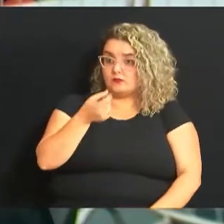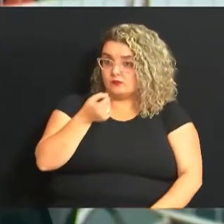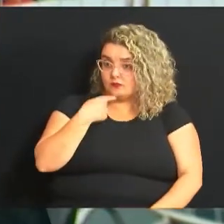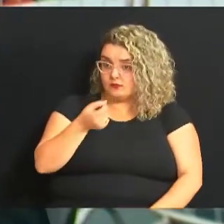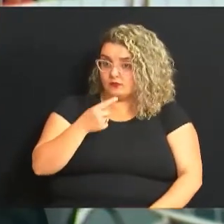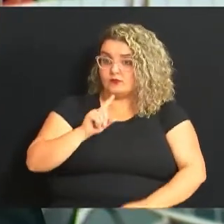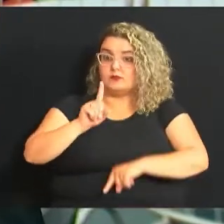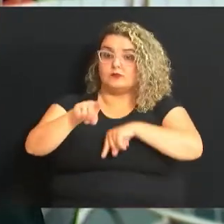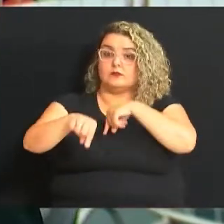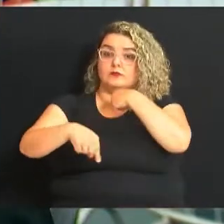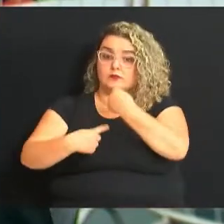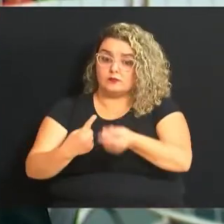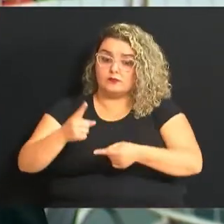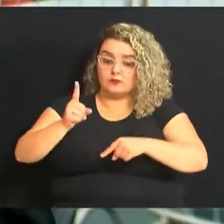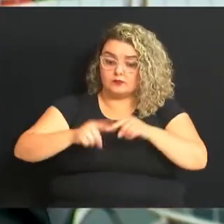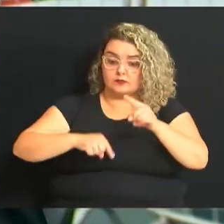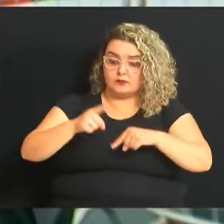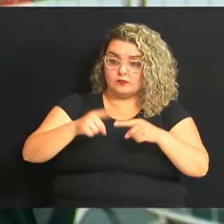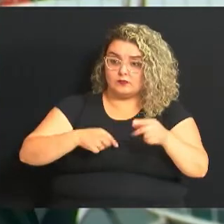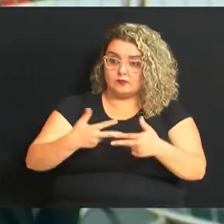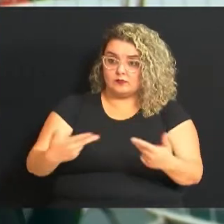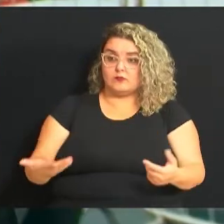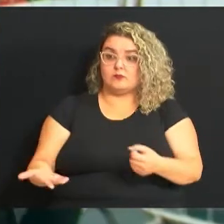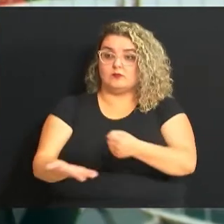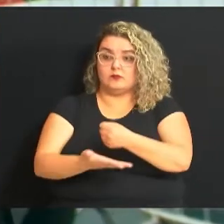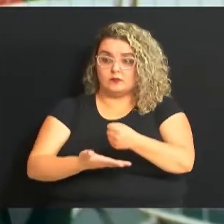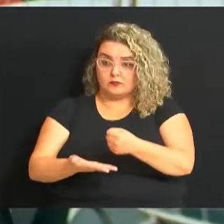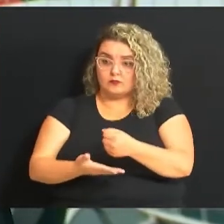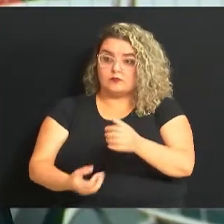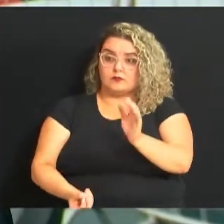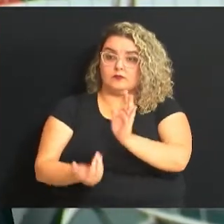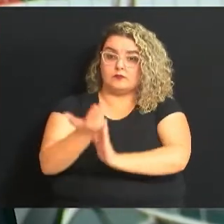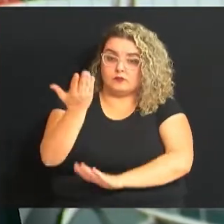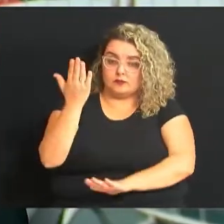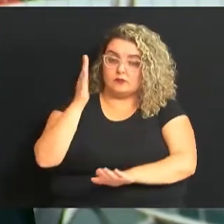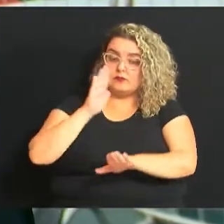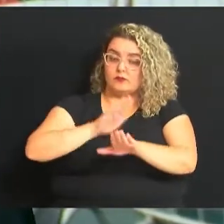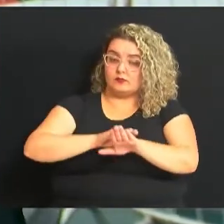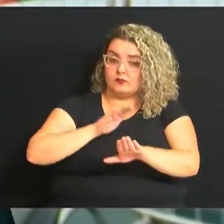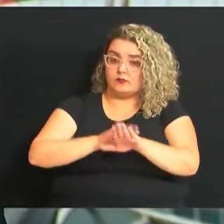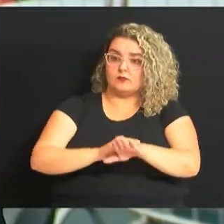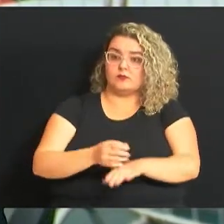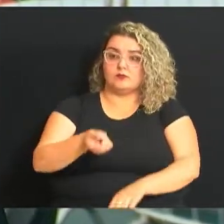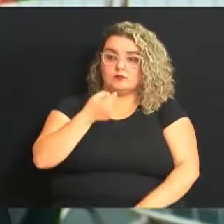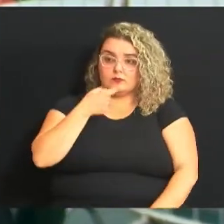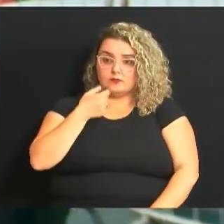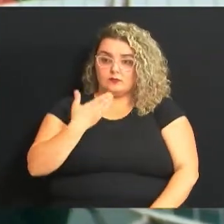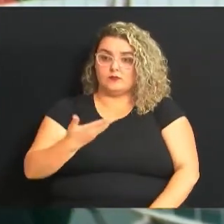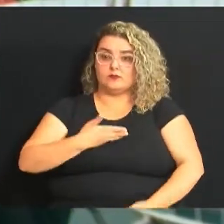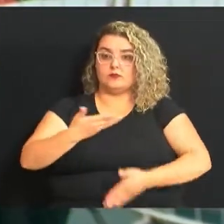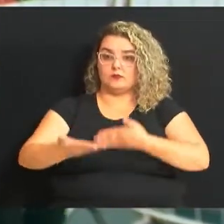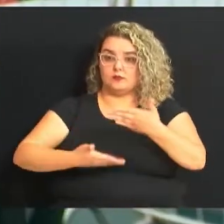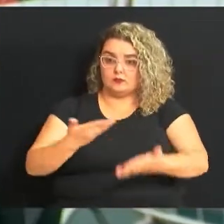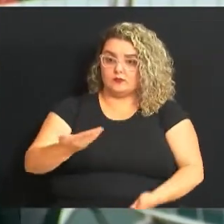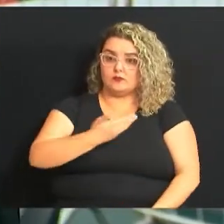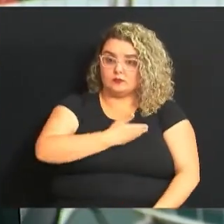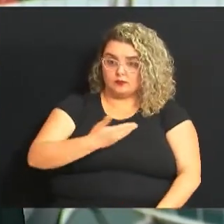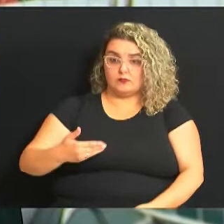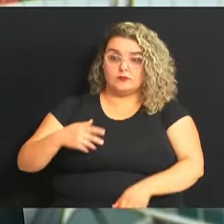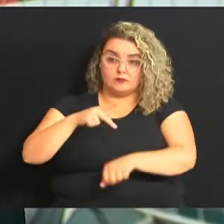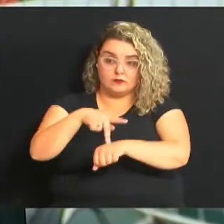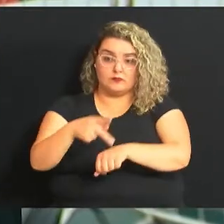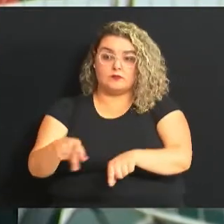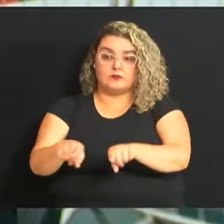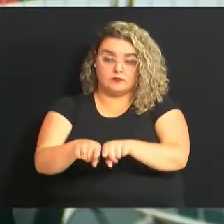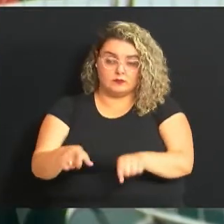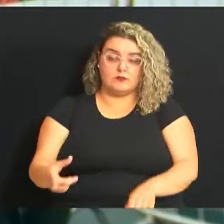Hoje o feminicídio, a gente fala assim, hoje as mulheres, ela pode ser maltratada, ela pode ser